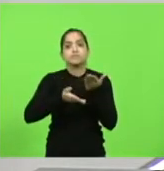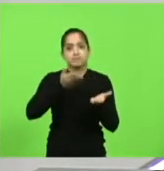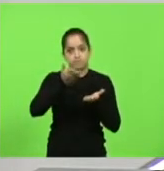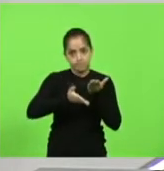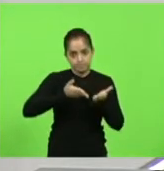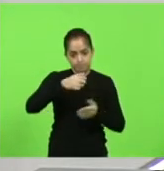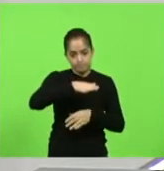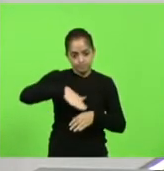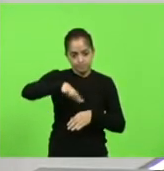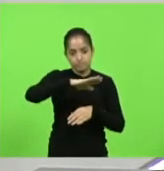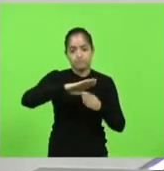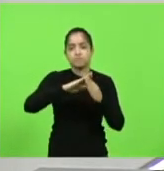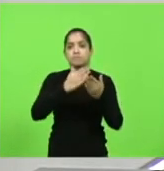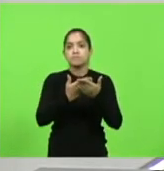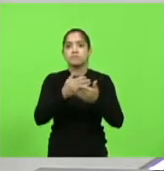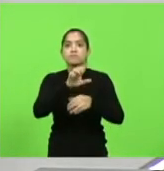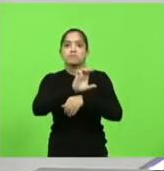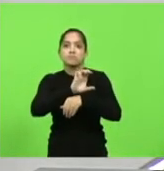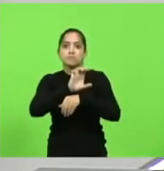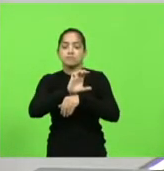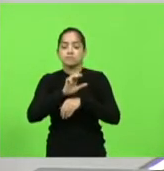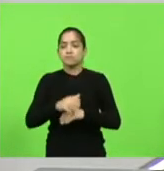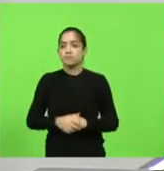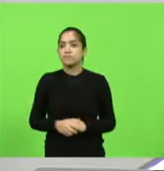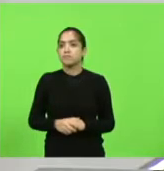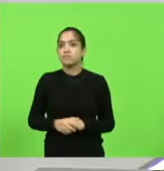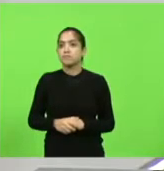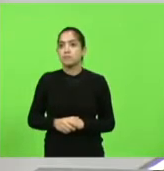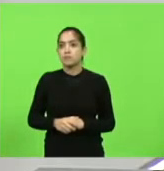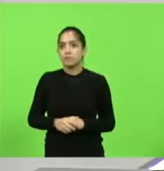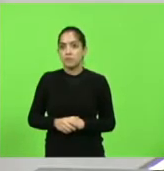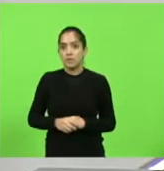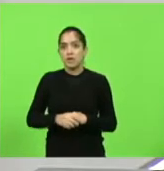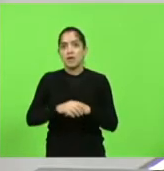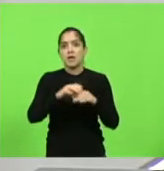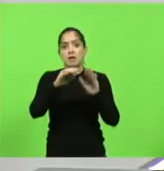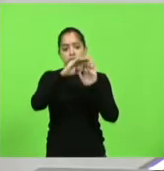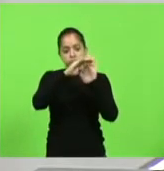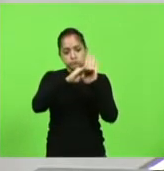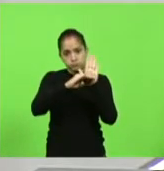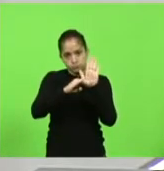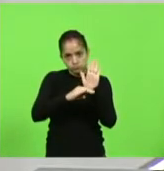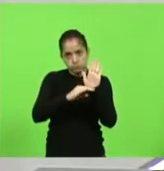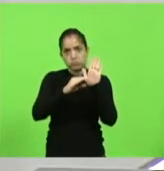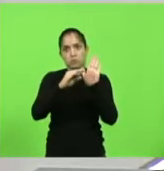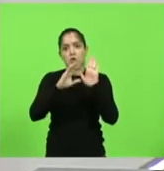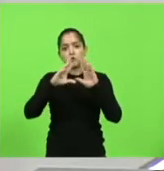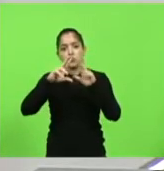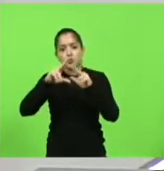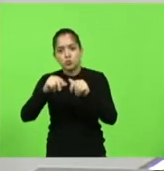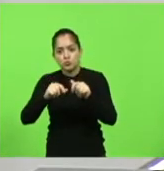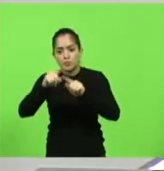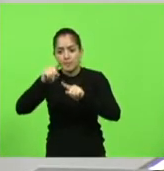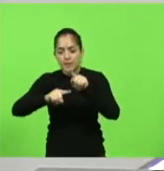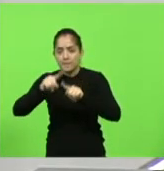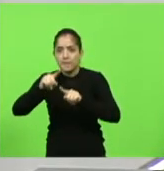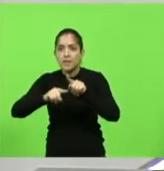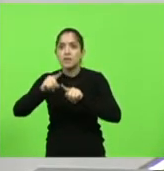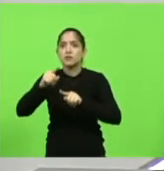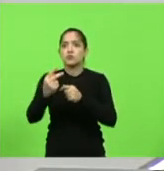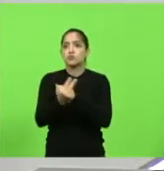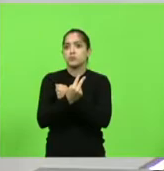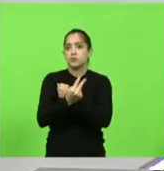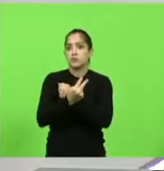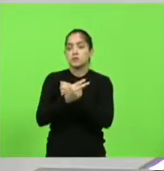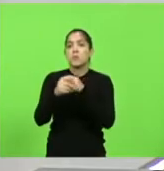rede pública estadual de educação? Discriminar por equipamento de proteção individual. Segunda